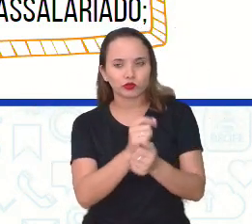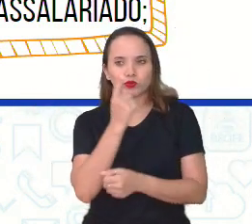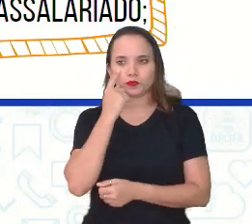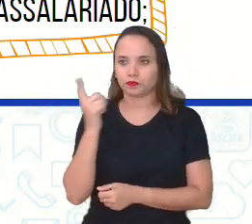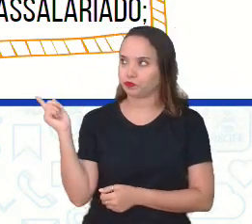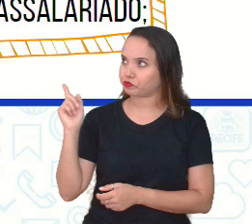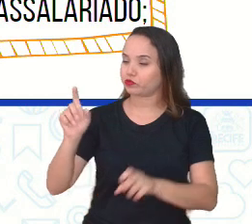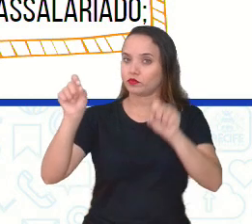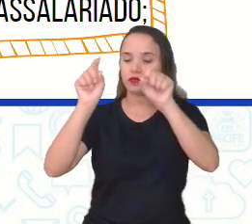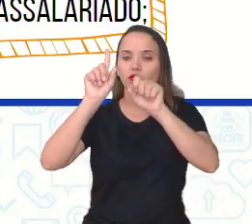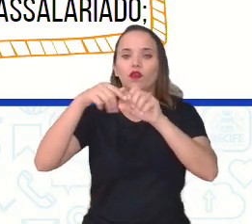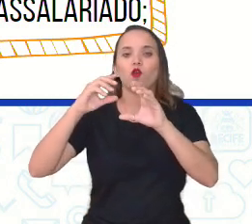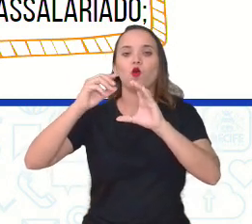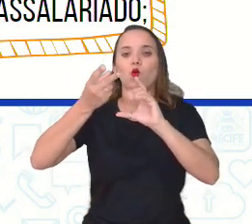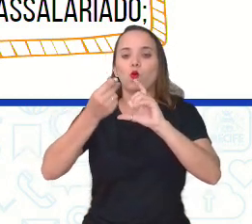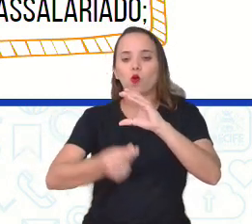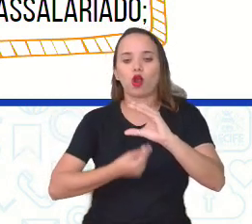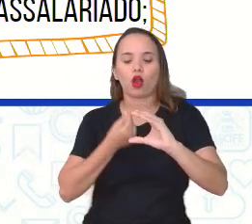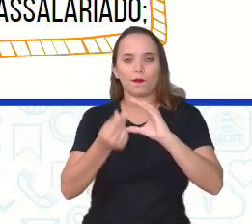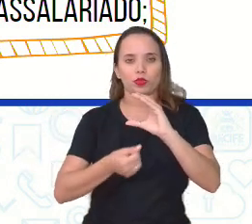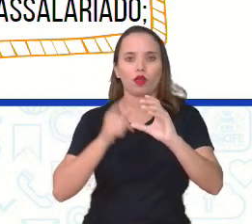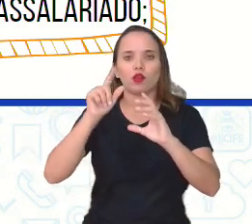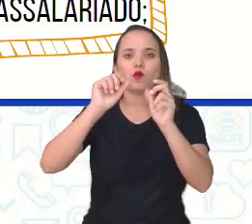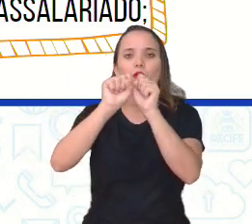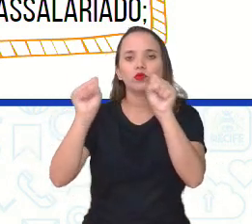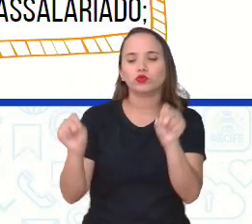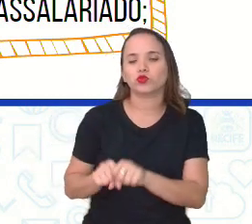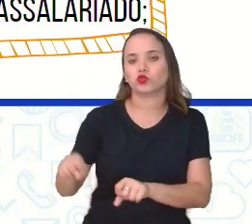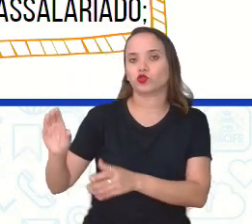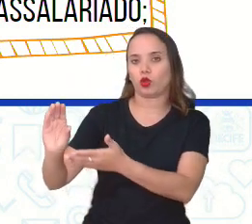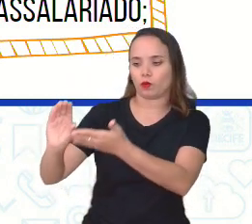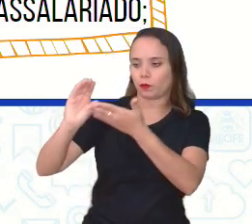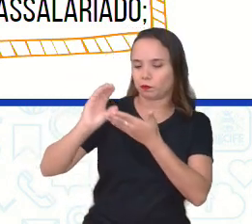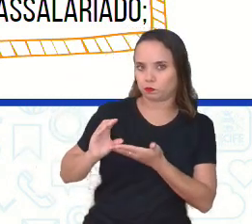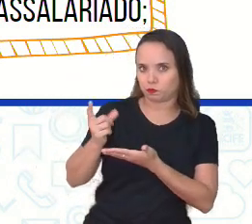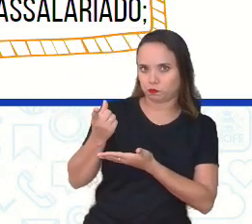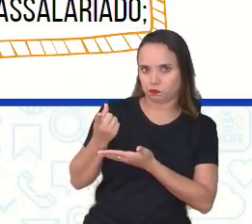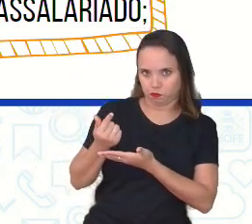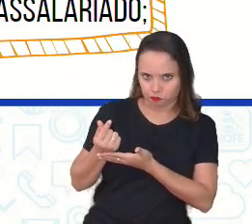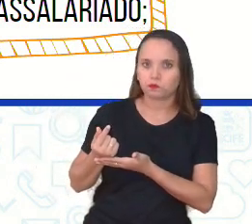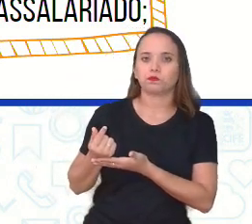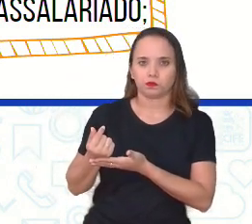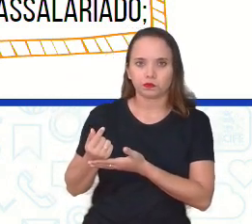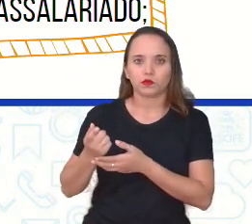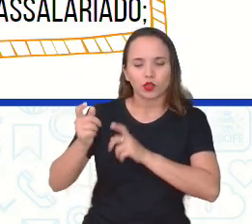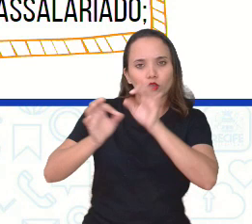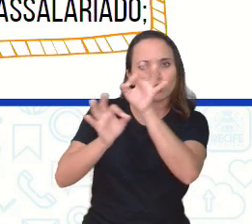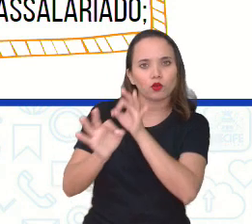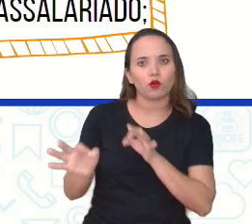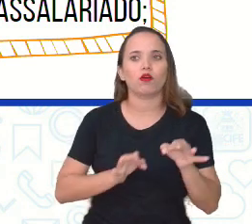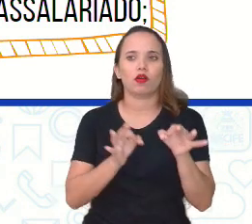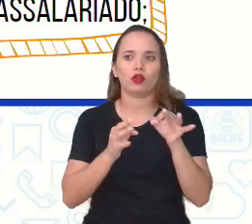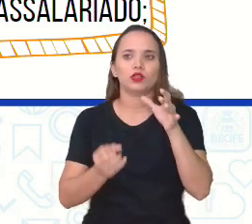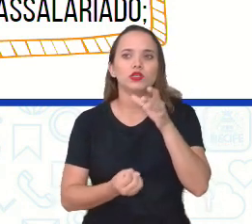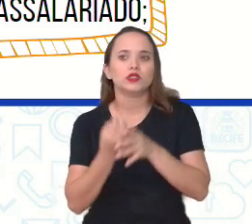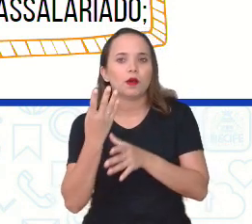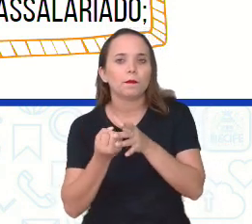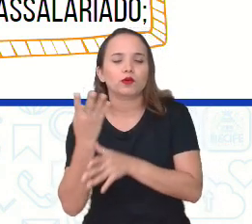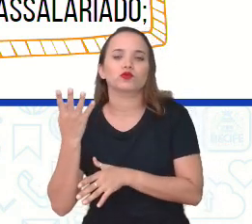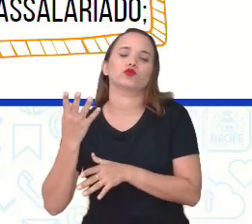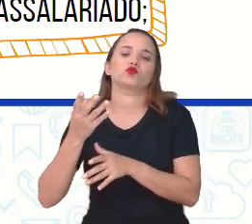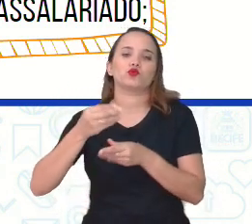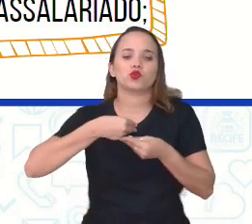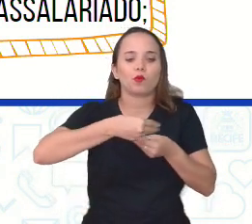sistema econômico, Esse sistema, ele organiza a produção, distribuição